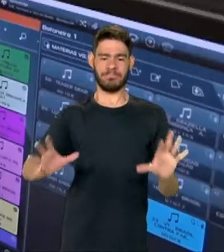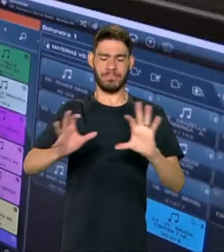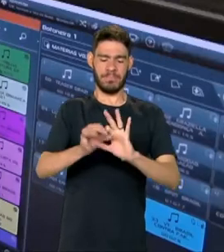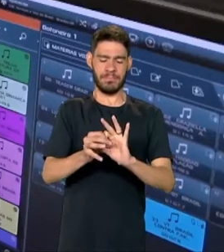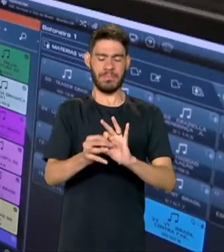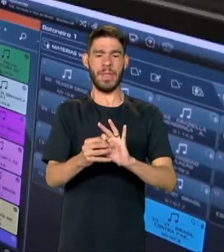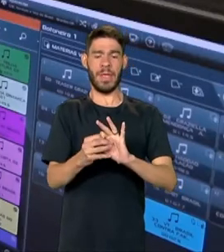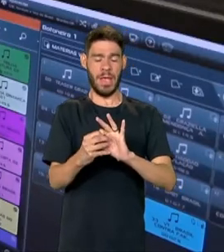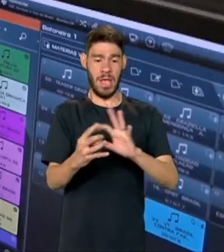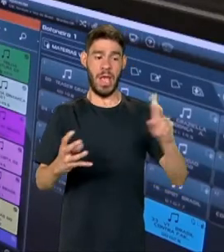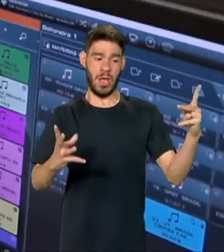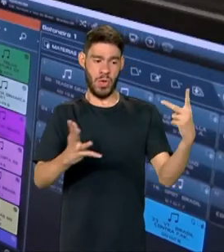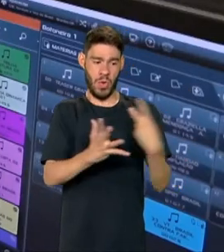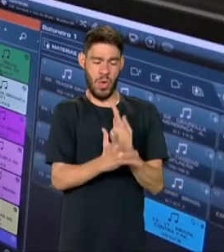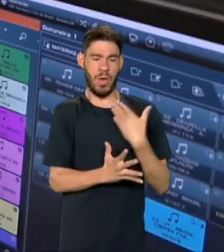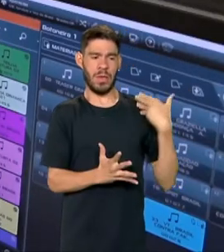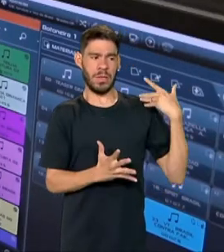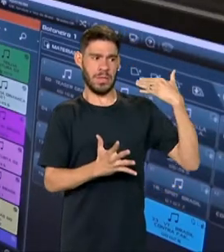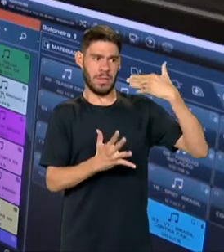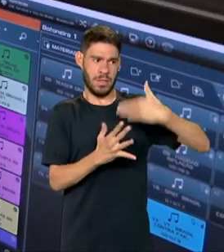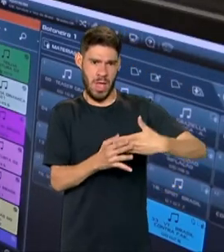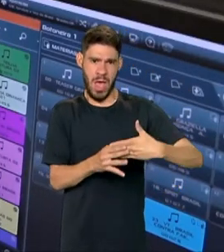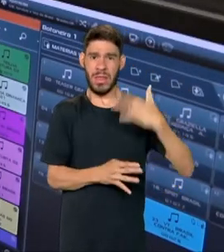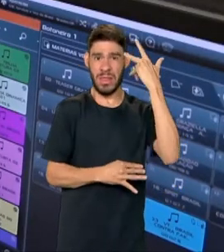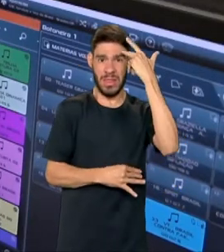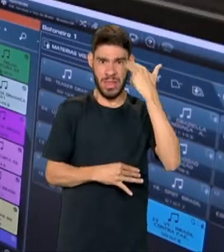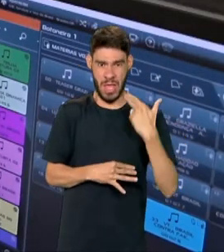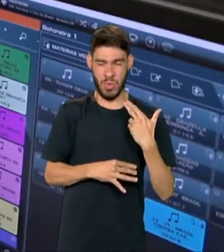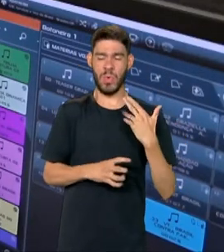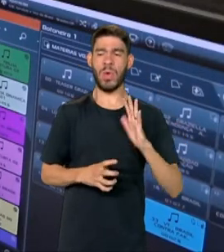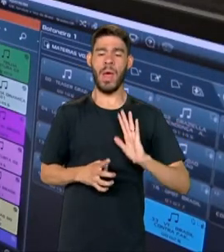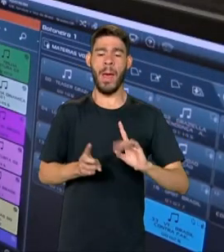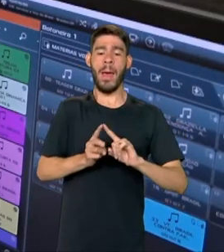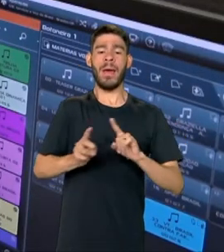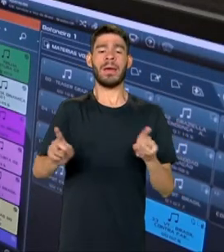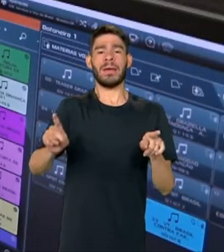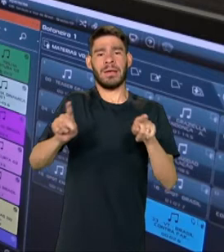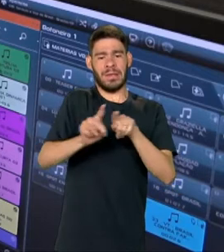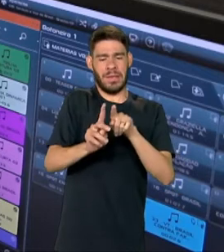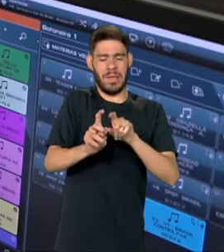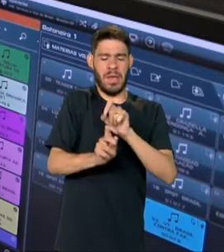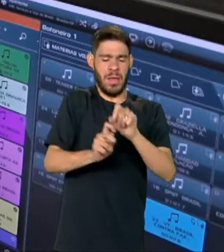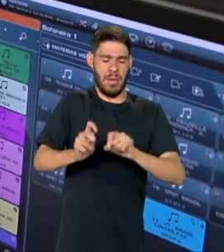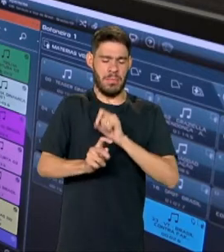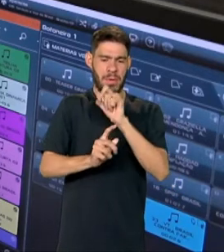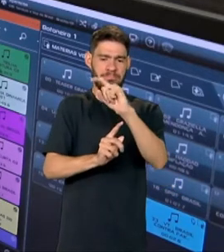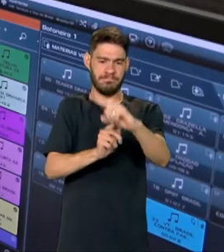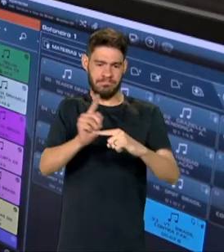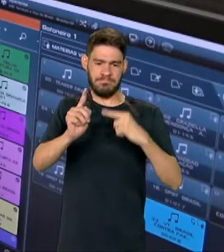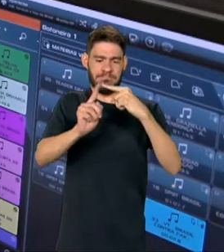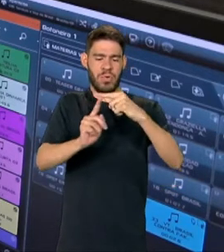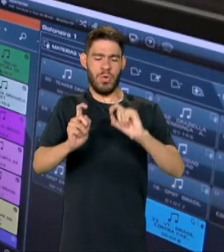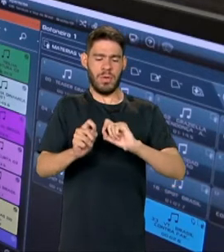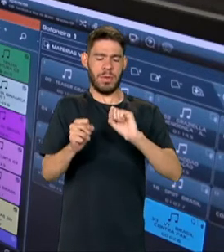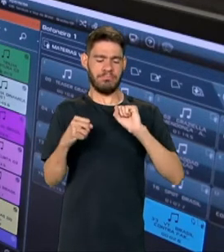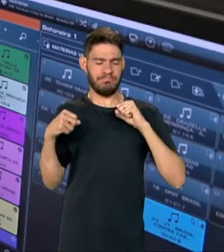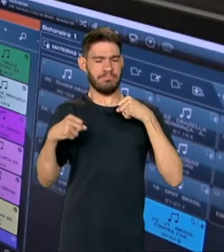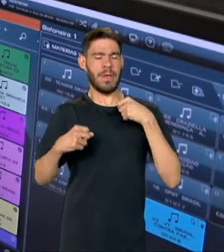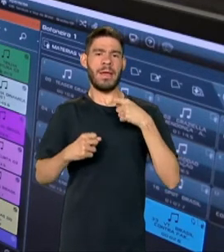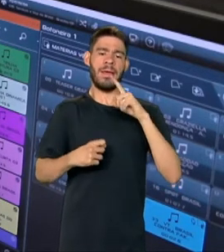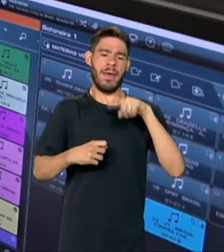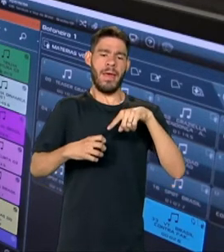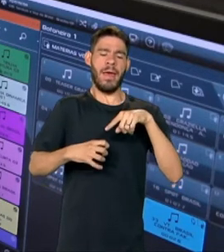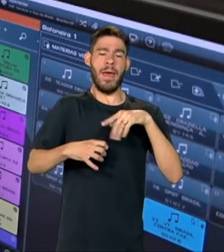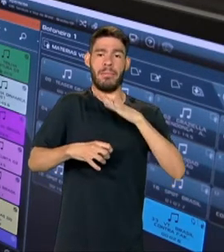que vem acontecendo, um fenômeno natural, mas também adicionado, digamos assim, reforçado